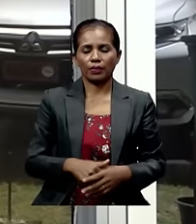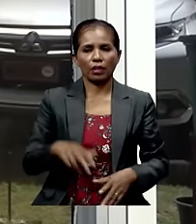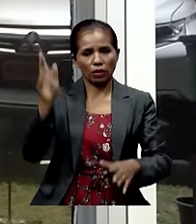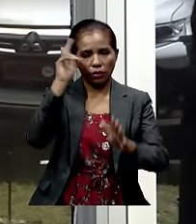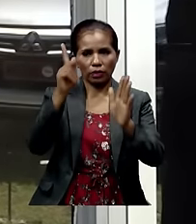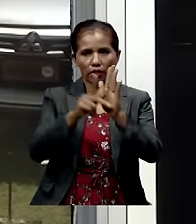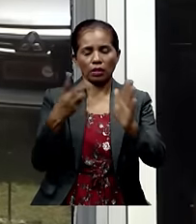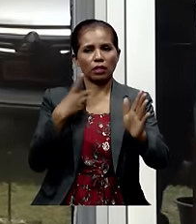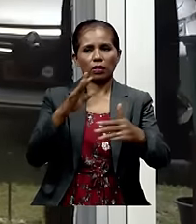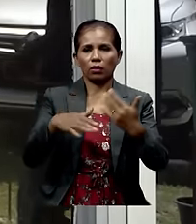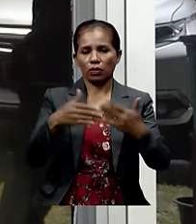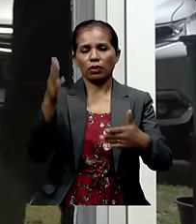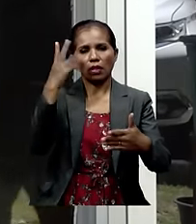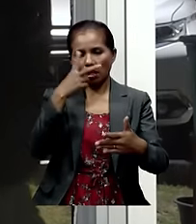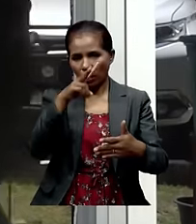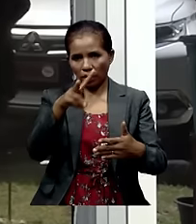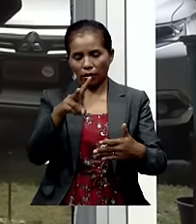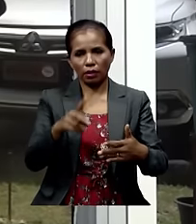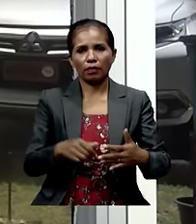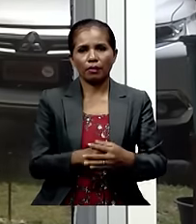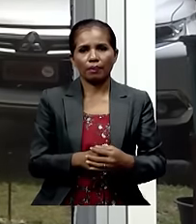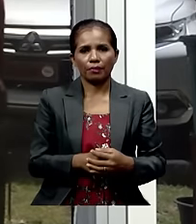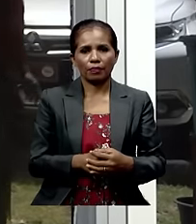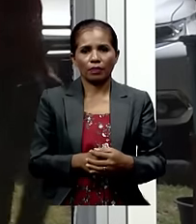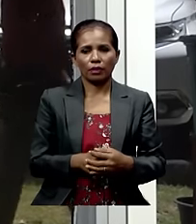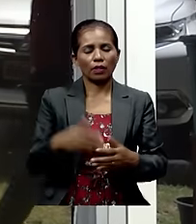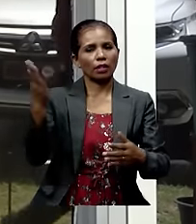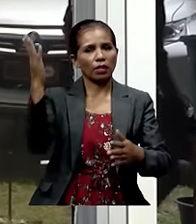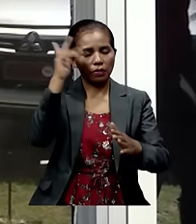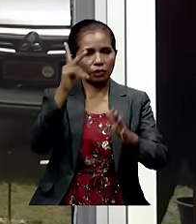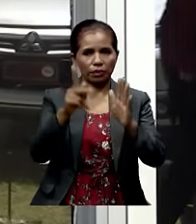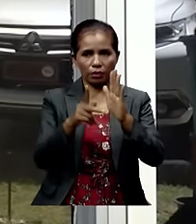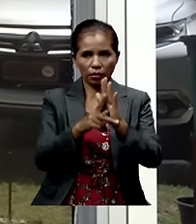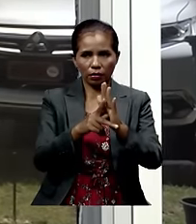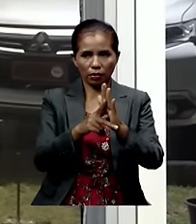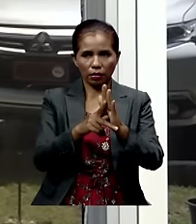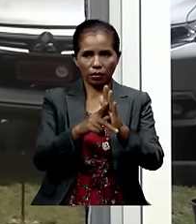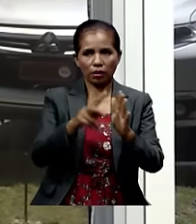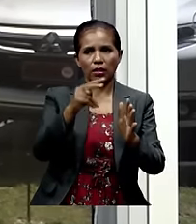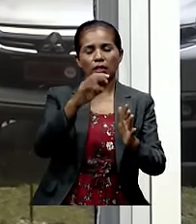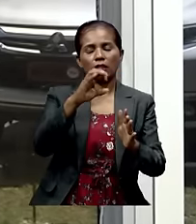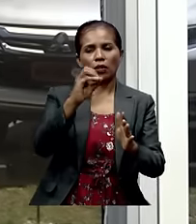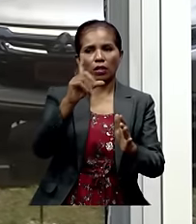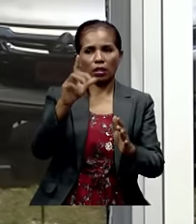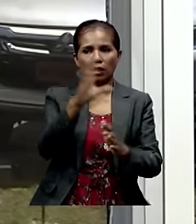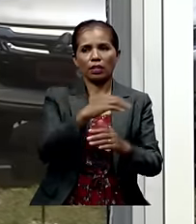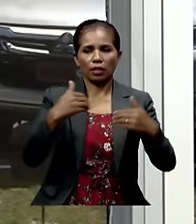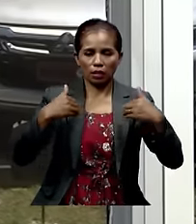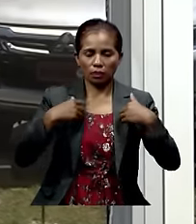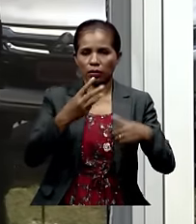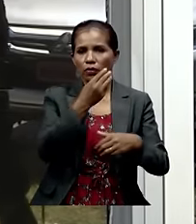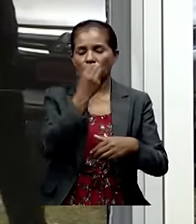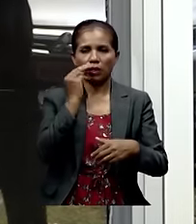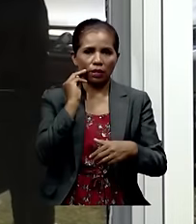neve e tu haré, neve e a. Foto ne ihe Nicolau Lobato ne sori ne ihe Mos Maria Alcatiri.